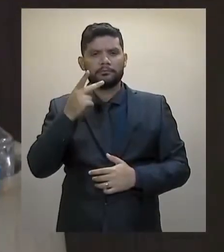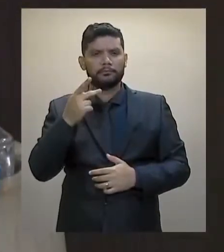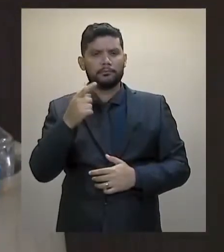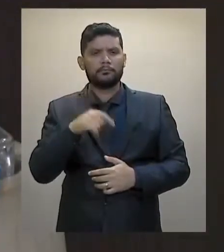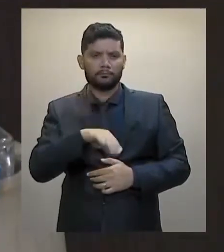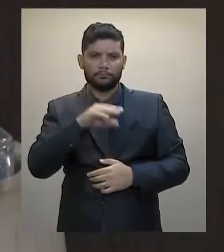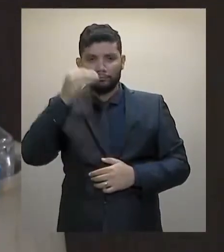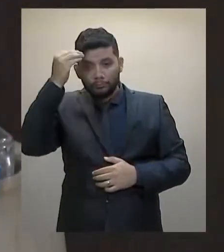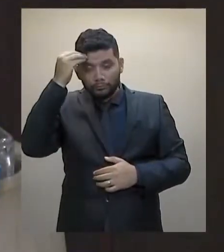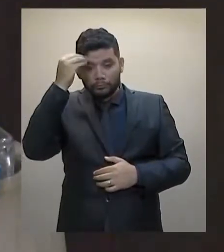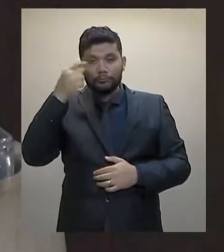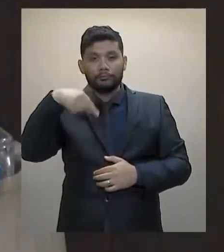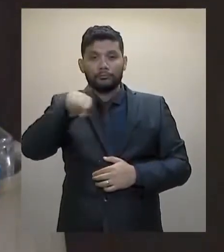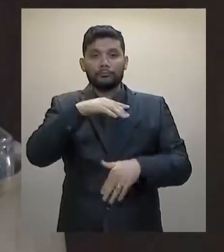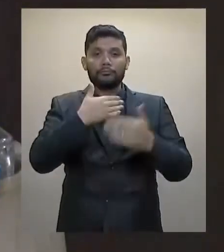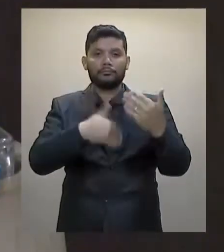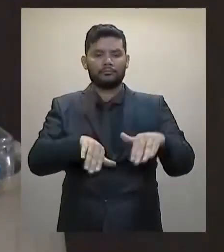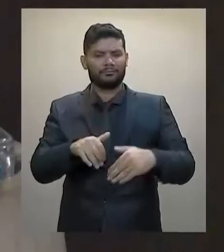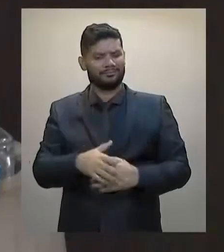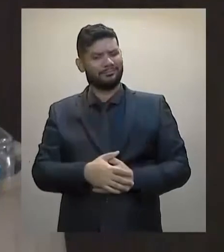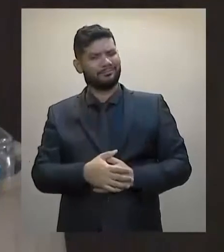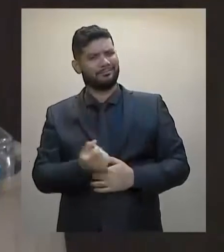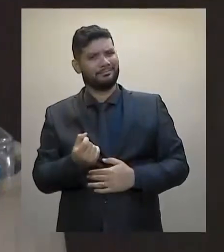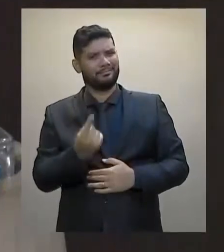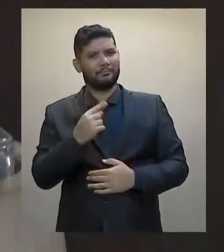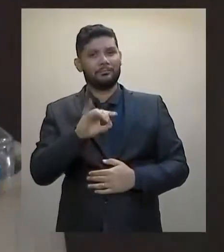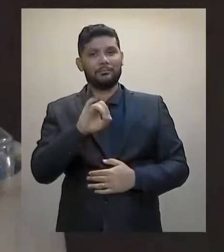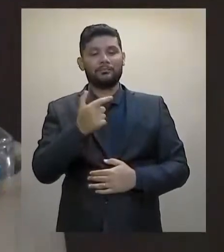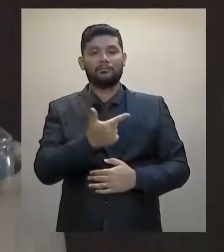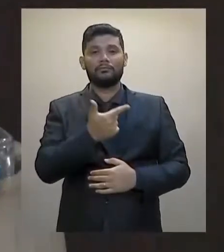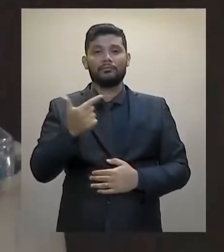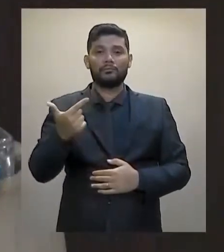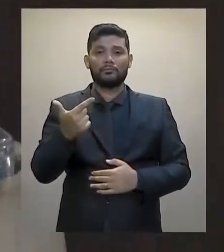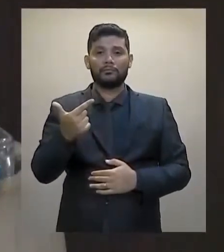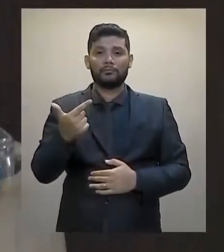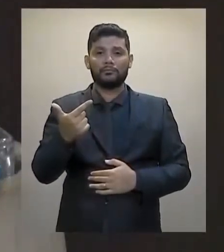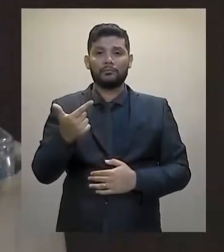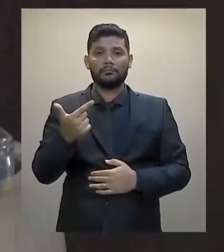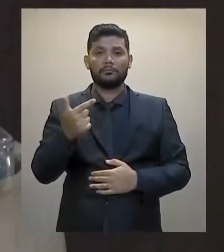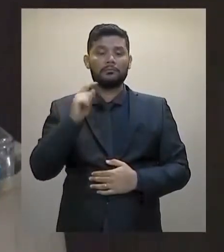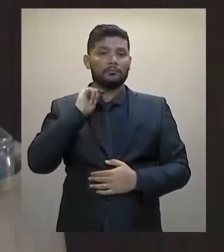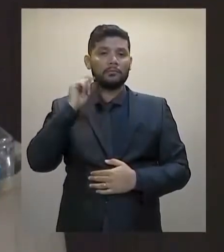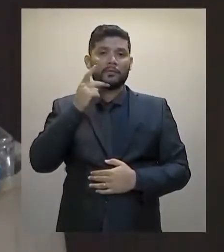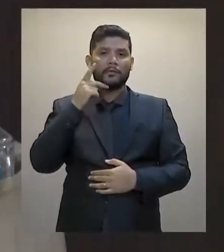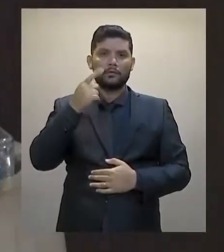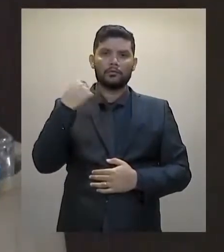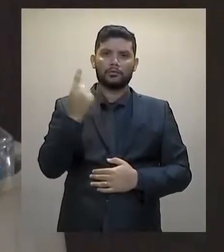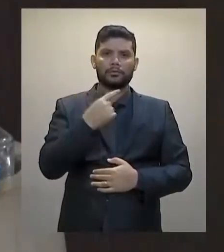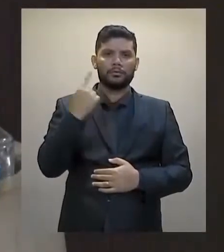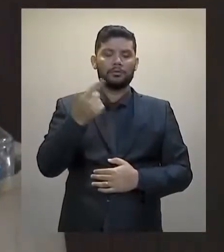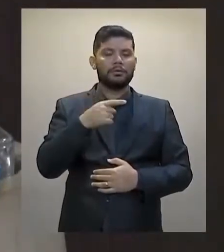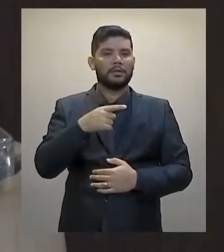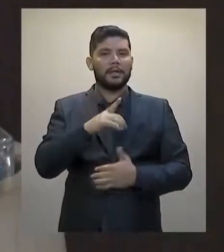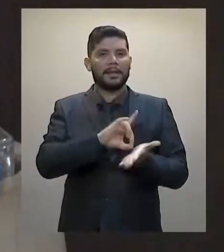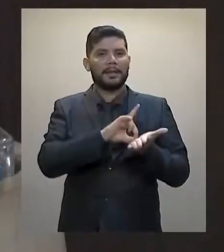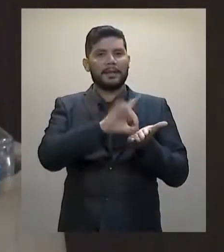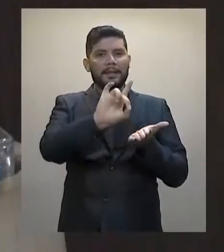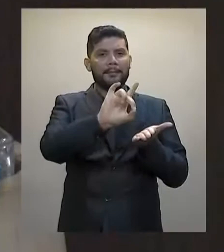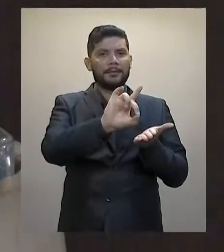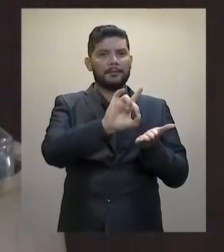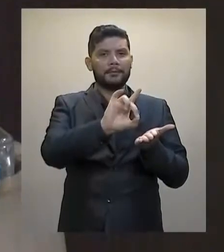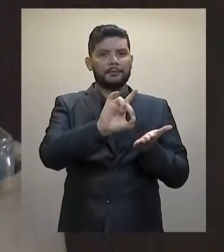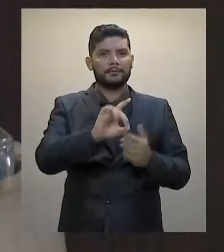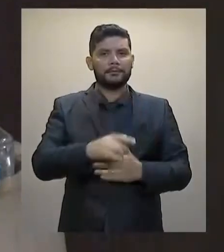pública. Dia 22 de abril, ele nos chamou de inimigos. Ele disse que iria colocar uma